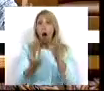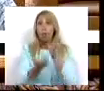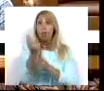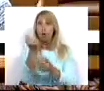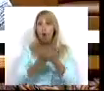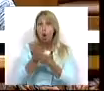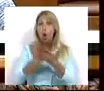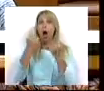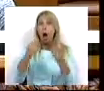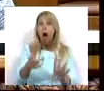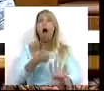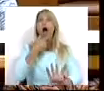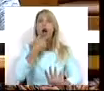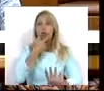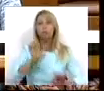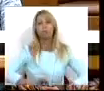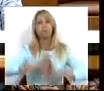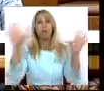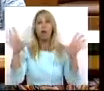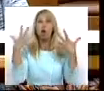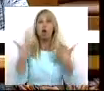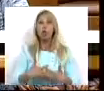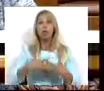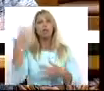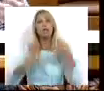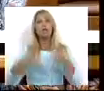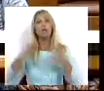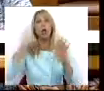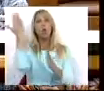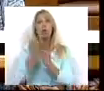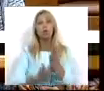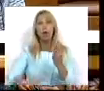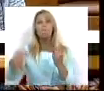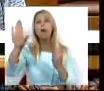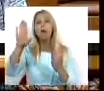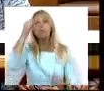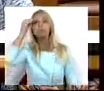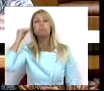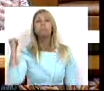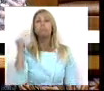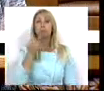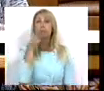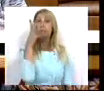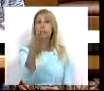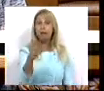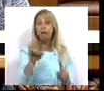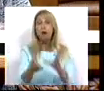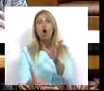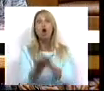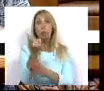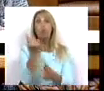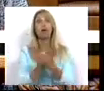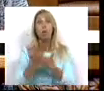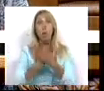com a clarificação das dúvidas da decisão do Tribunal Constitucional, esquecendo-se de dizer que essa recuperação